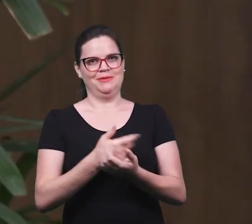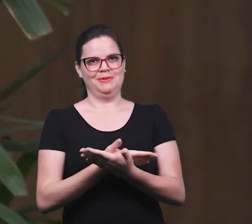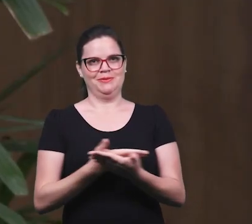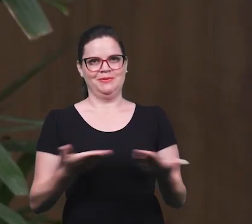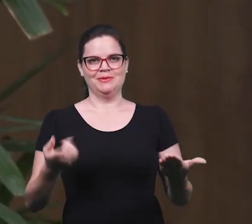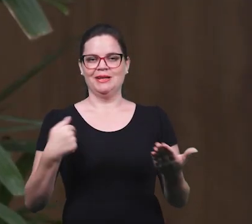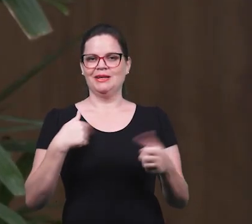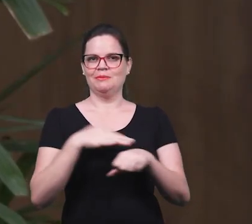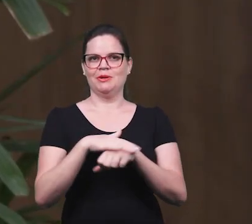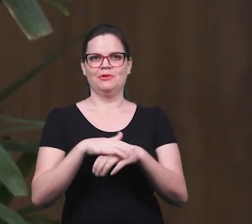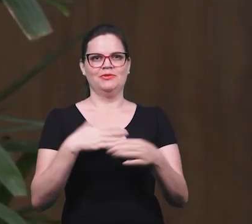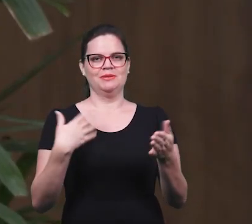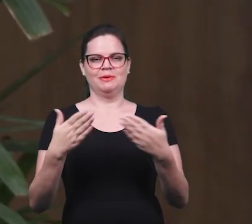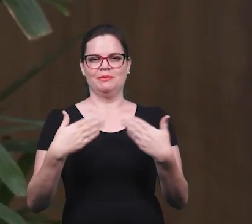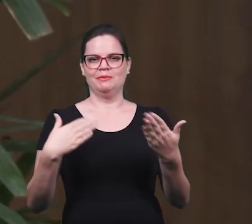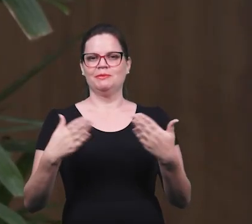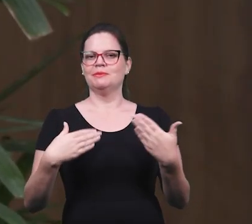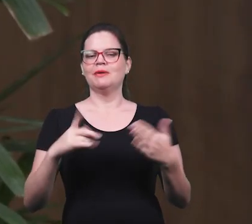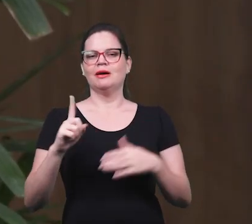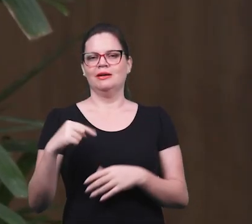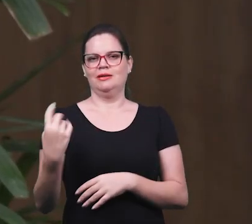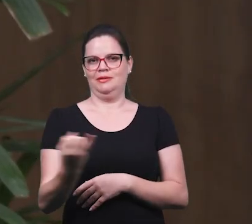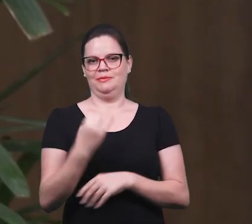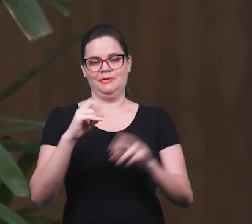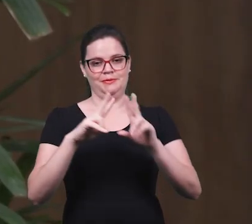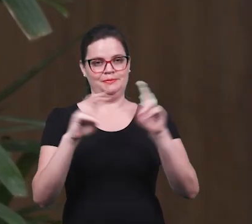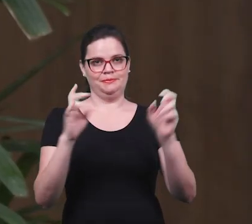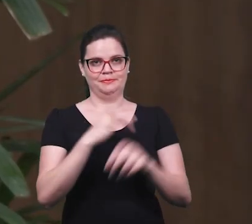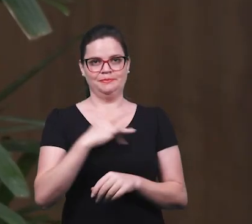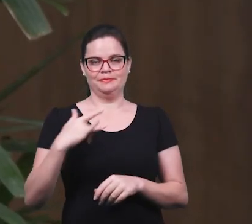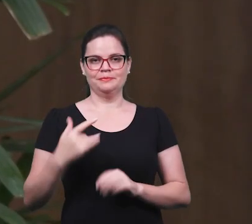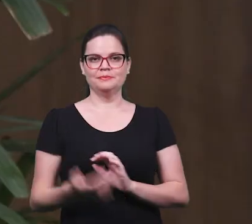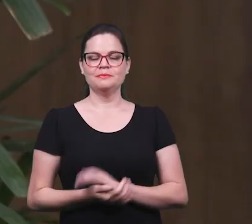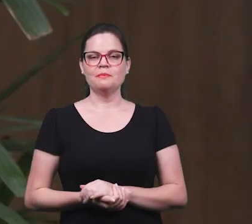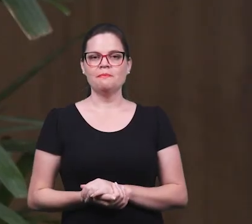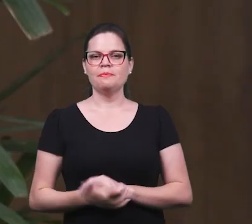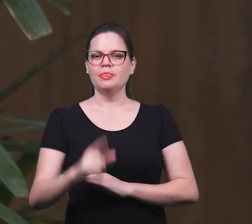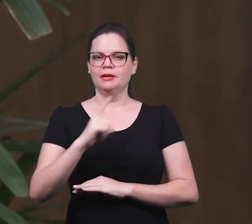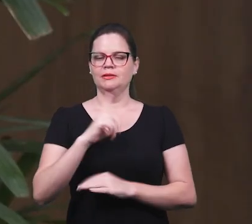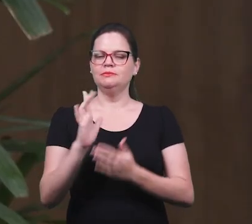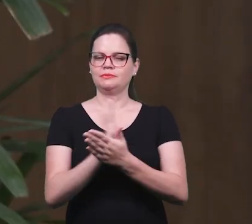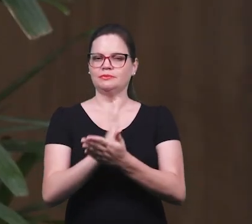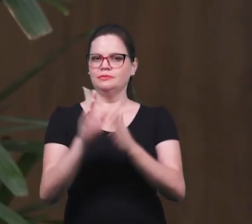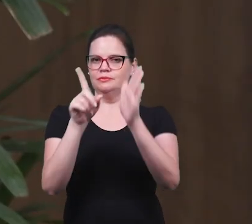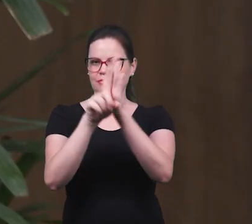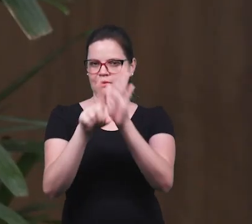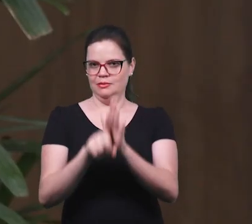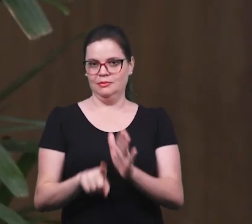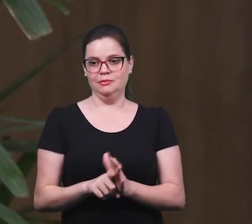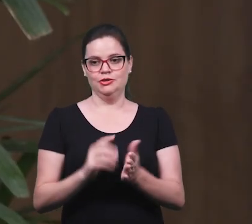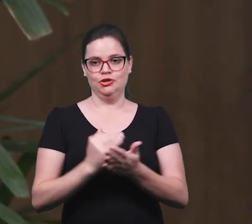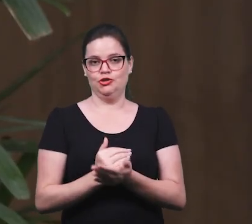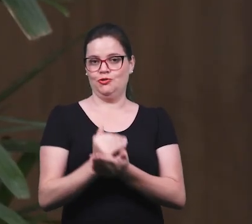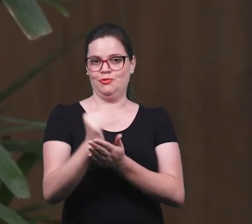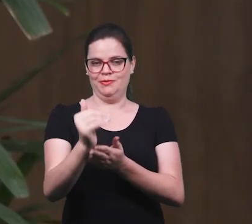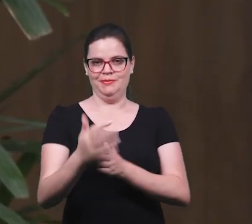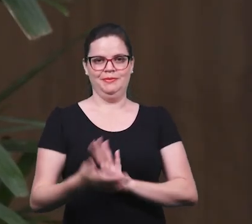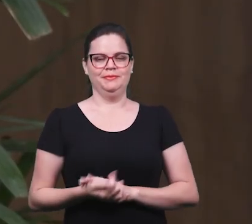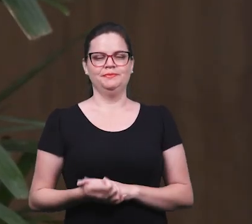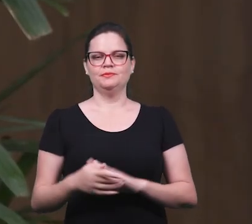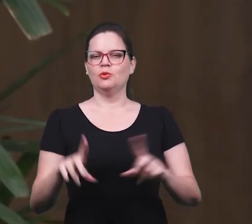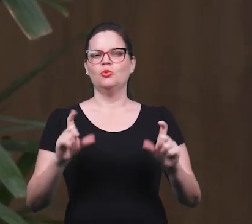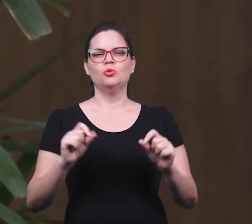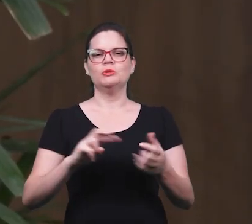para esclarecer esse tema tão importante de saúde. Isso. E nós temos algumas perguntas para começar o nosso programa. O que